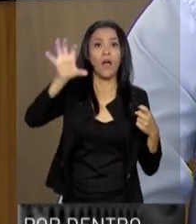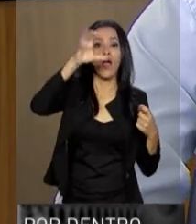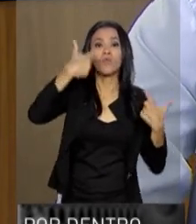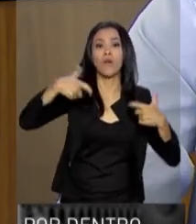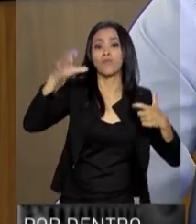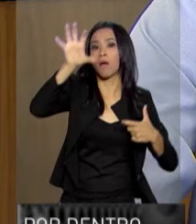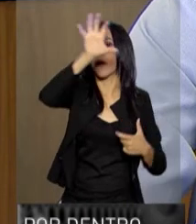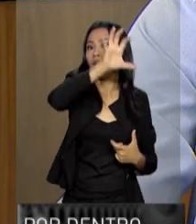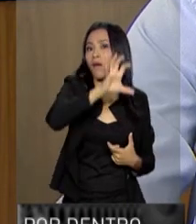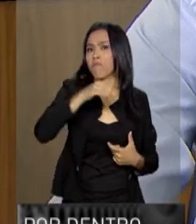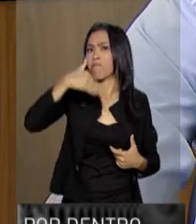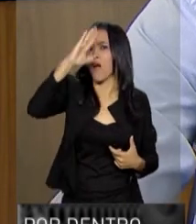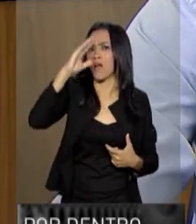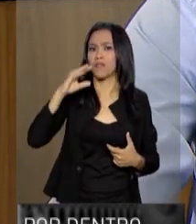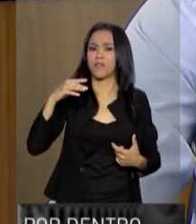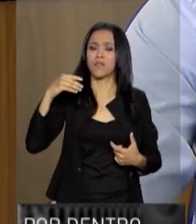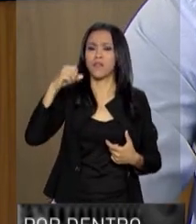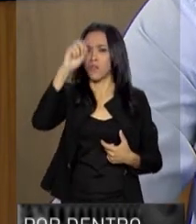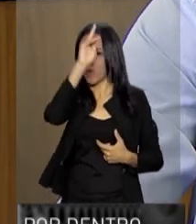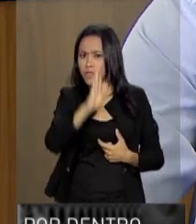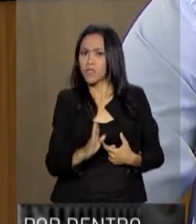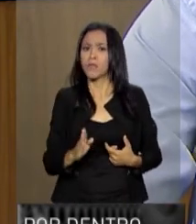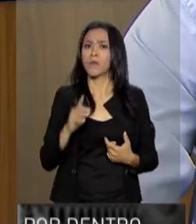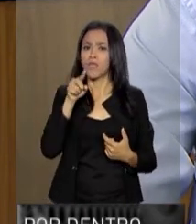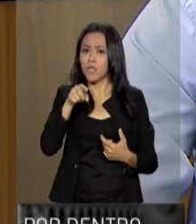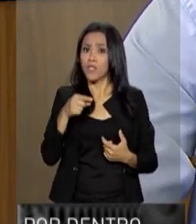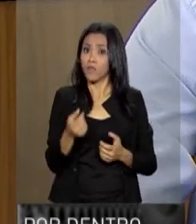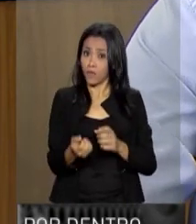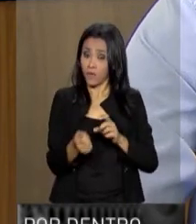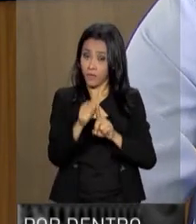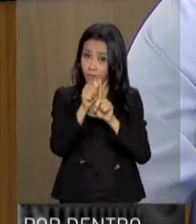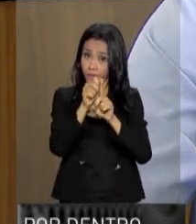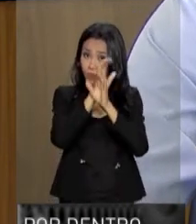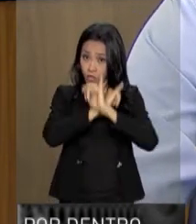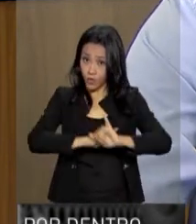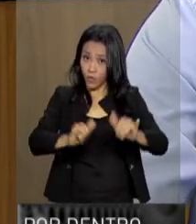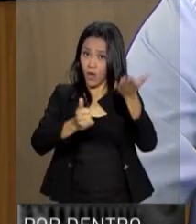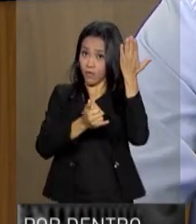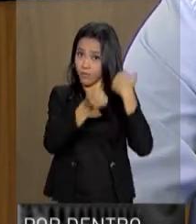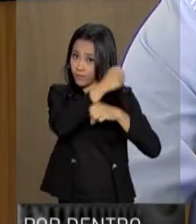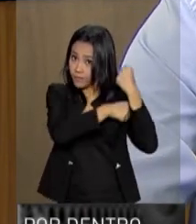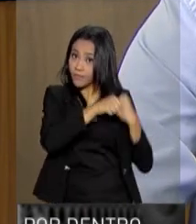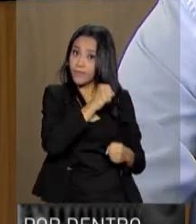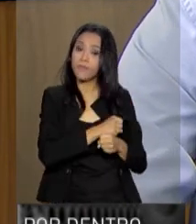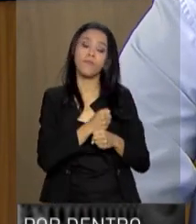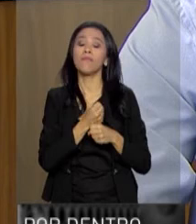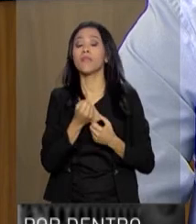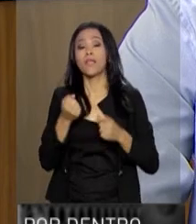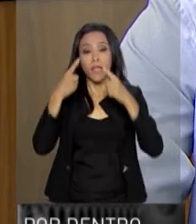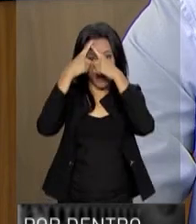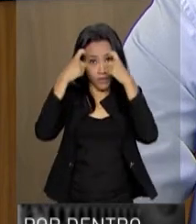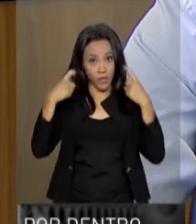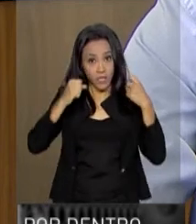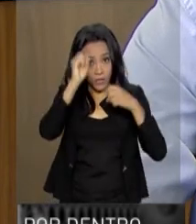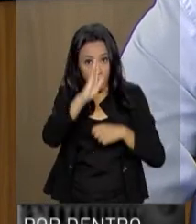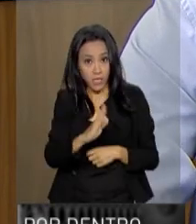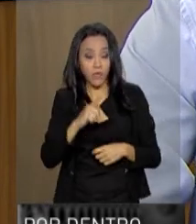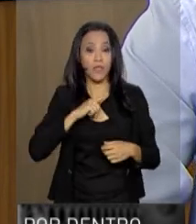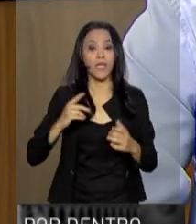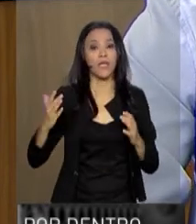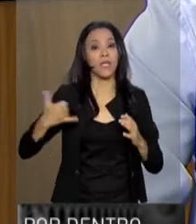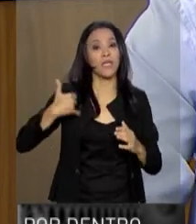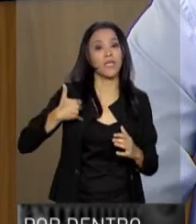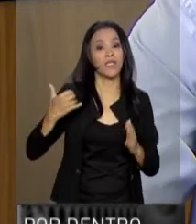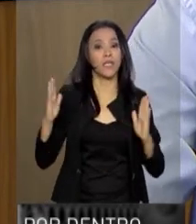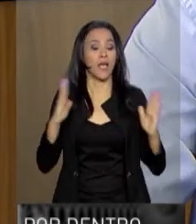atlas da violência lançada em julho eles revelam que a violência no brasil ele tem ela tem faixa etária ela tem cor